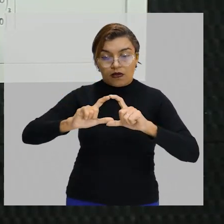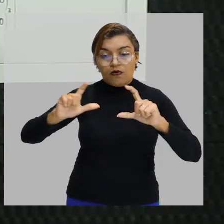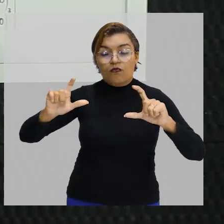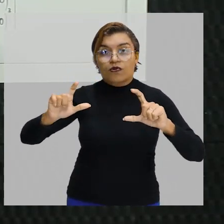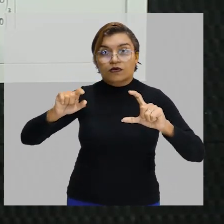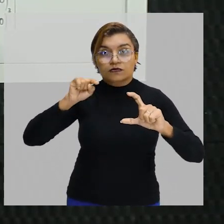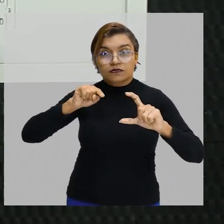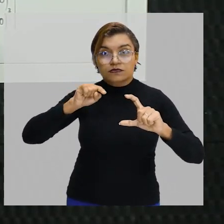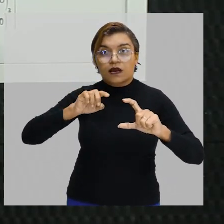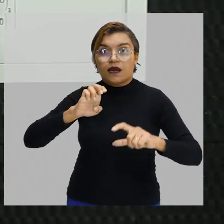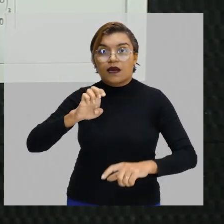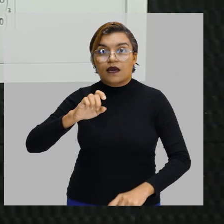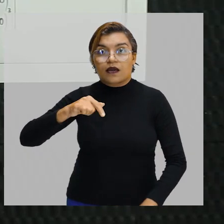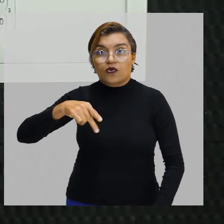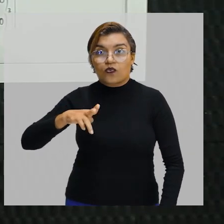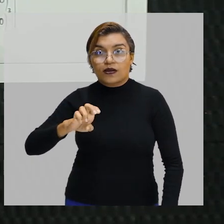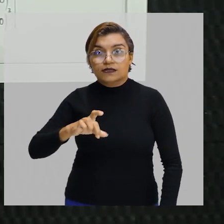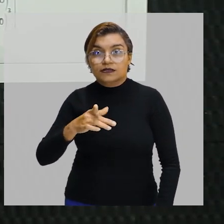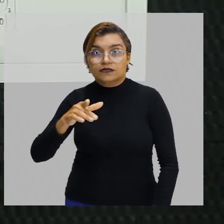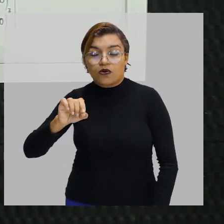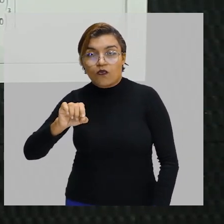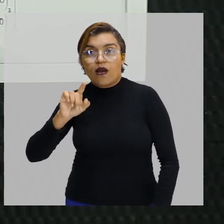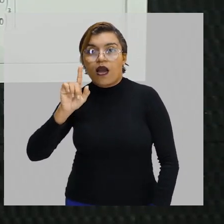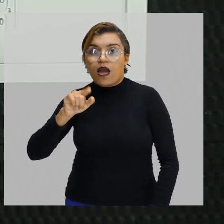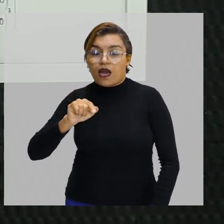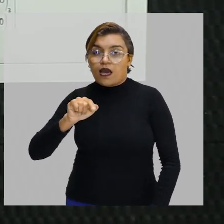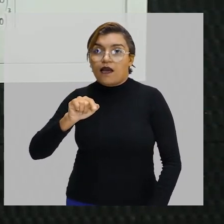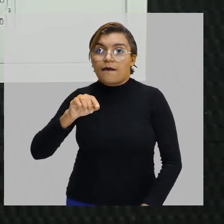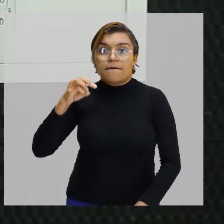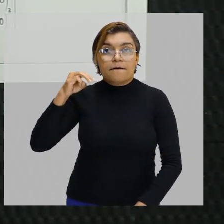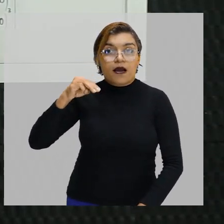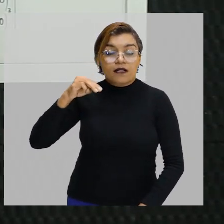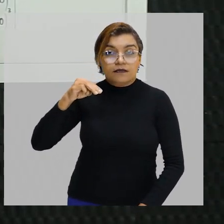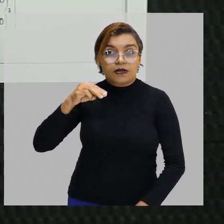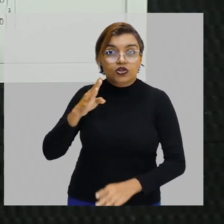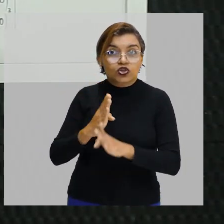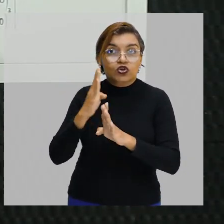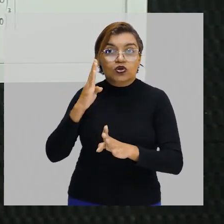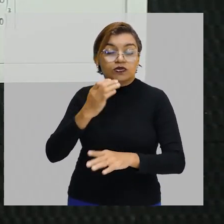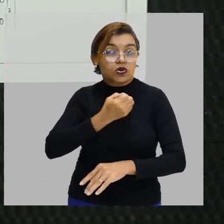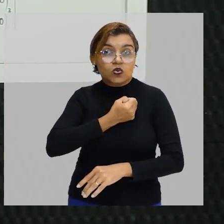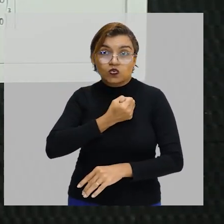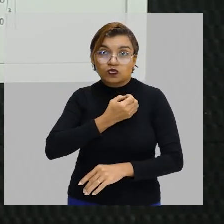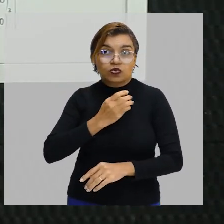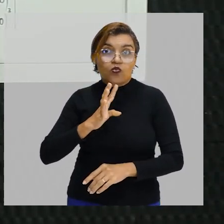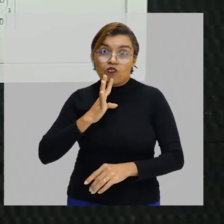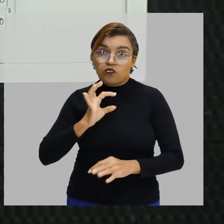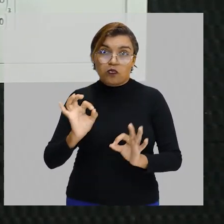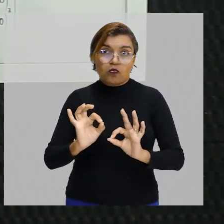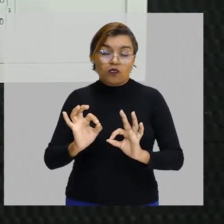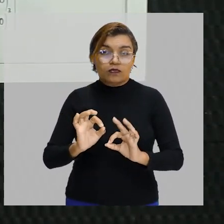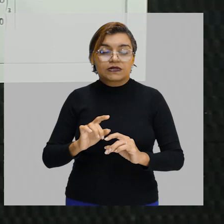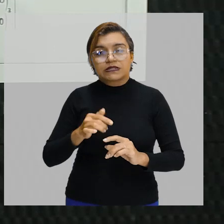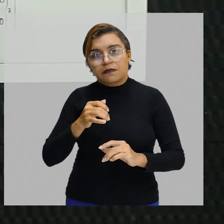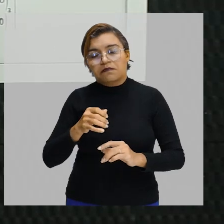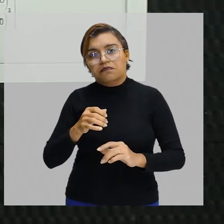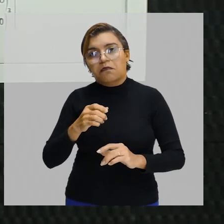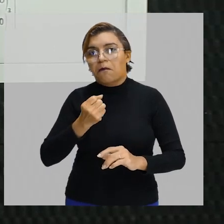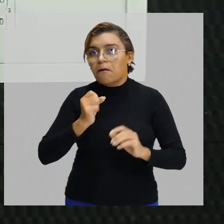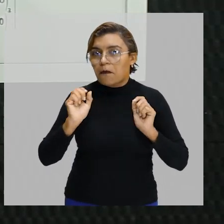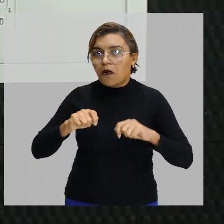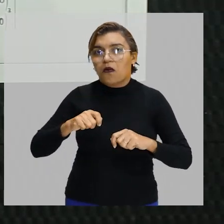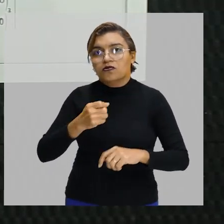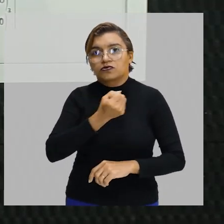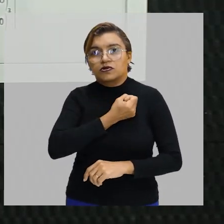é um mecanismo matemático para você encontrar um valor desconhecido. Esse valor desconhecido pode ser um elemento de um determinante,